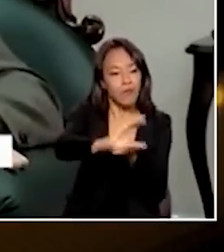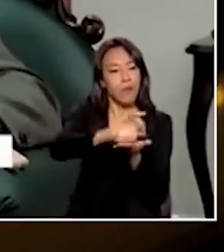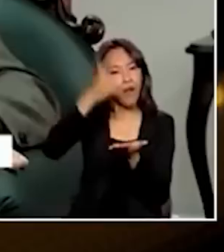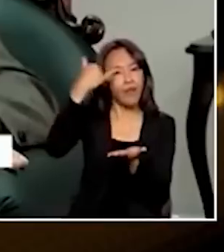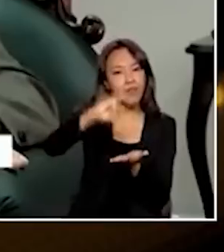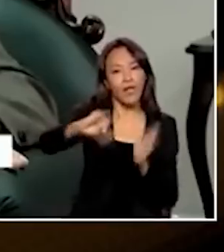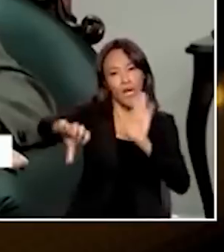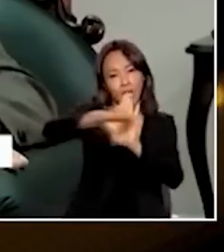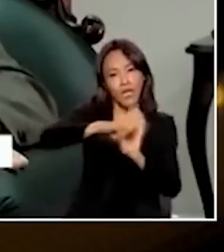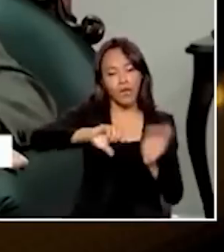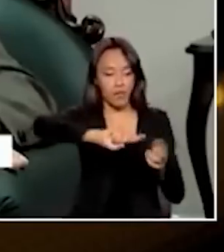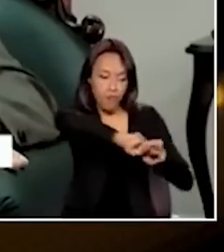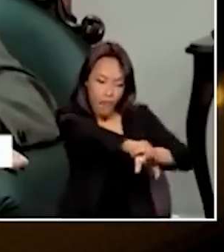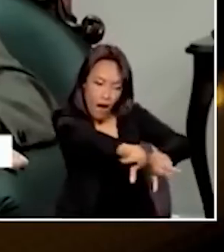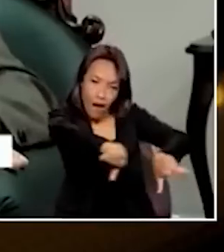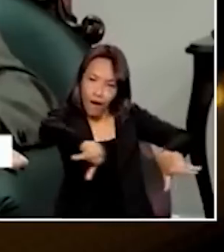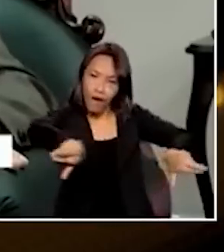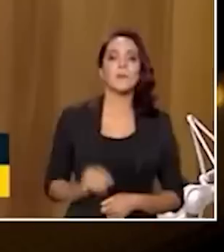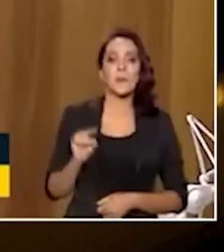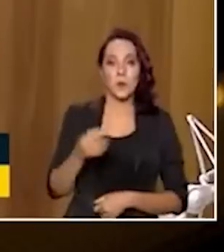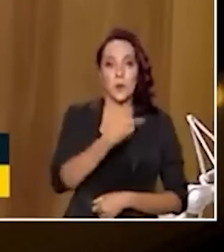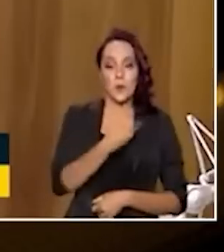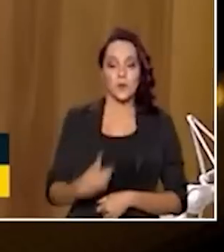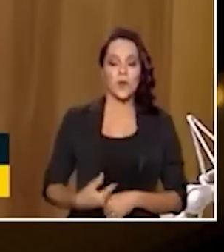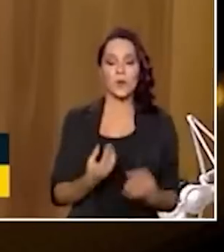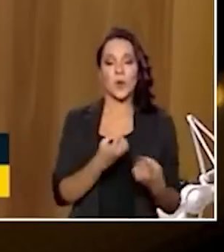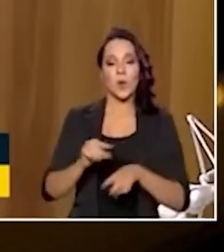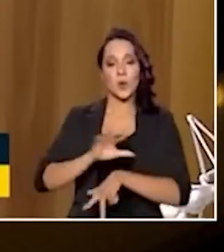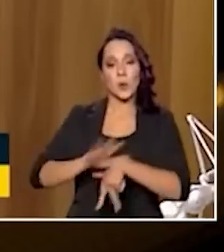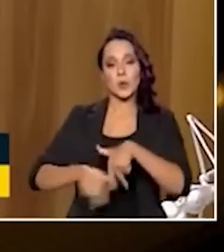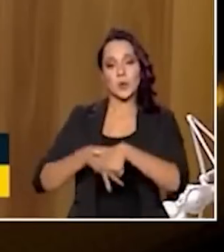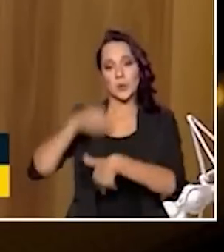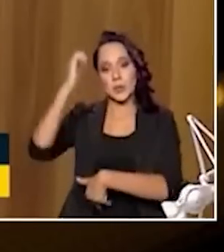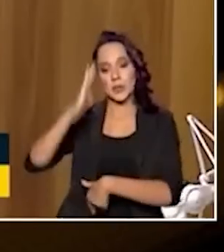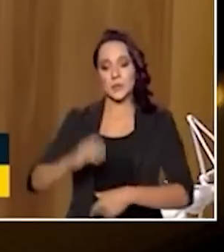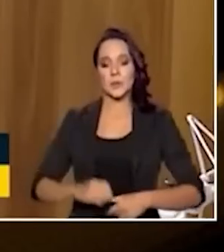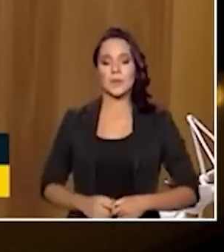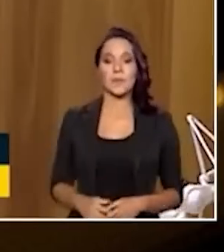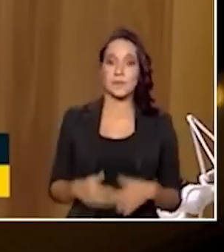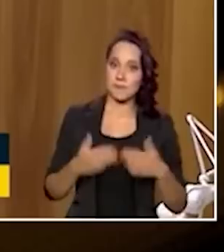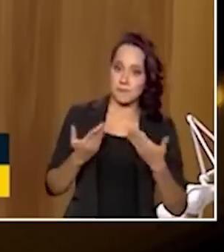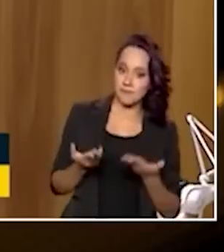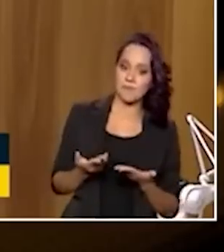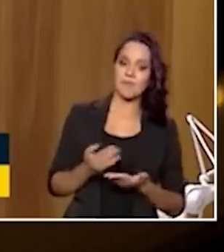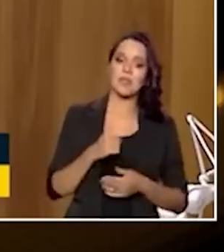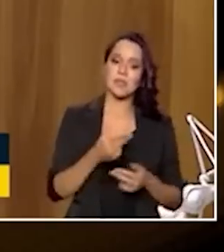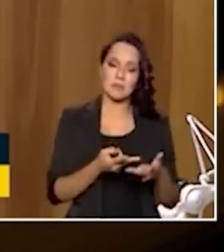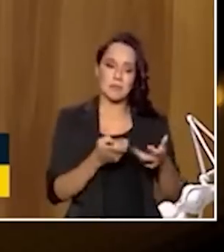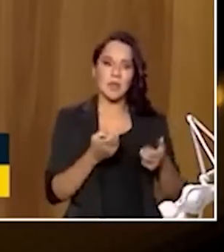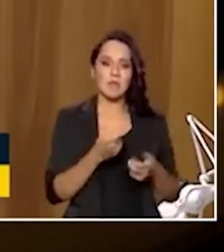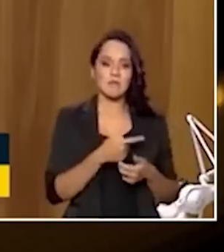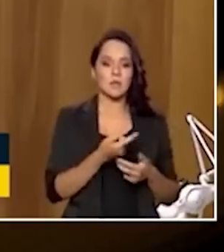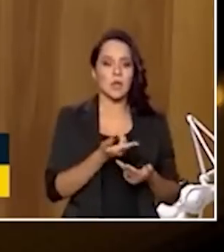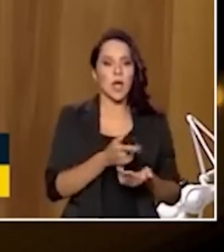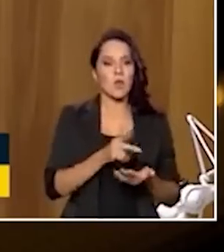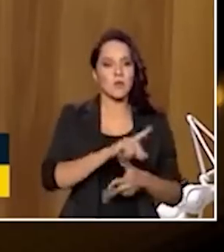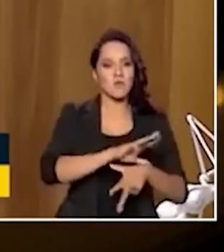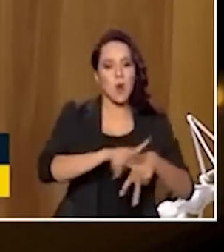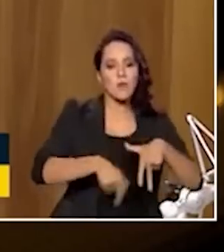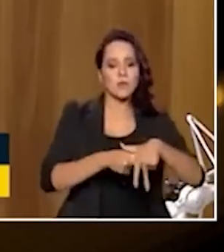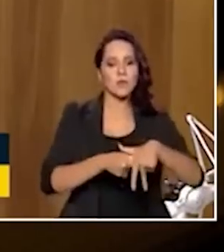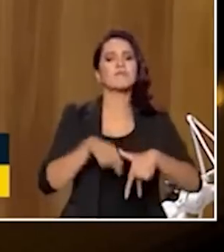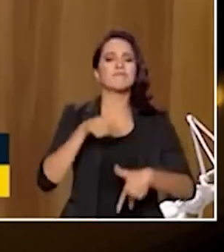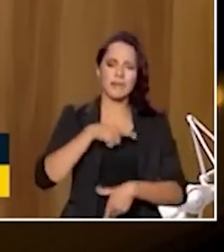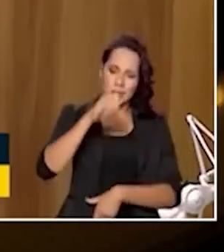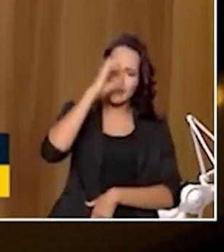pleno juízo que o Sérgio Cabral condenado a mais de 300 anos de prisão que o Pezão que na semana passada também a justiça